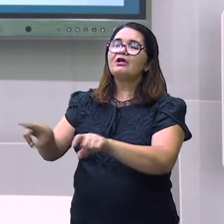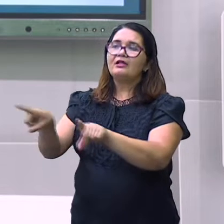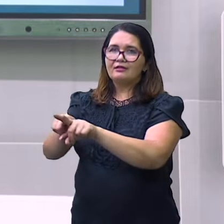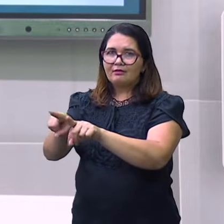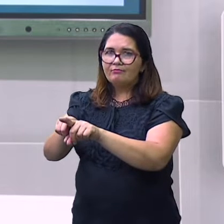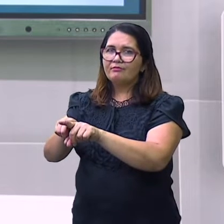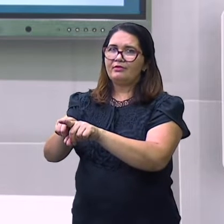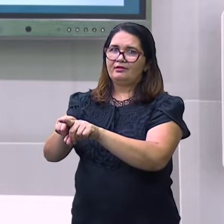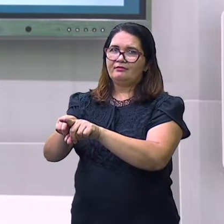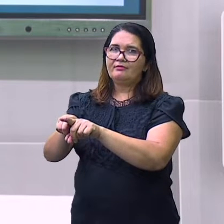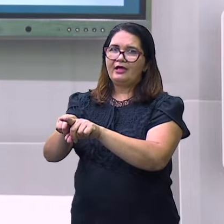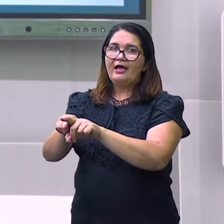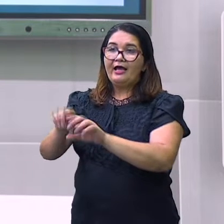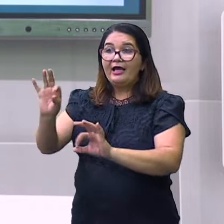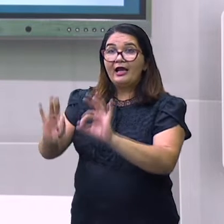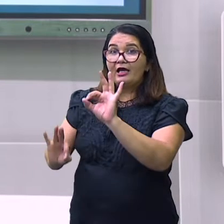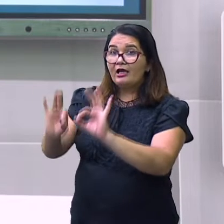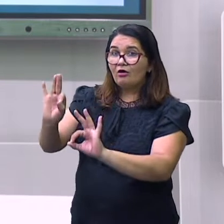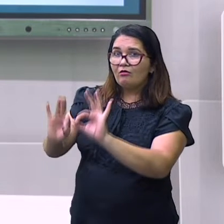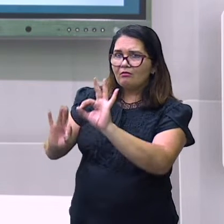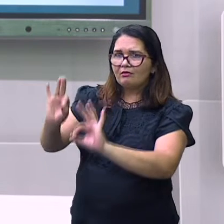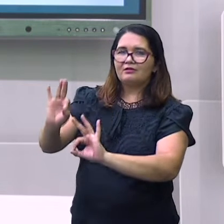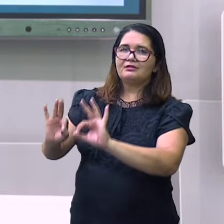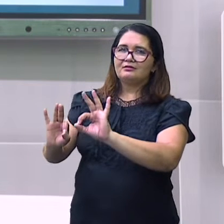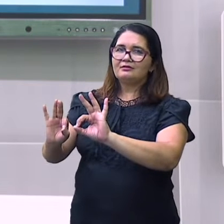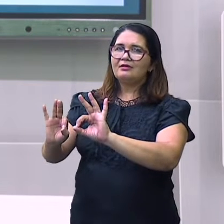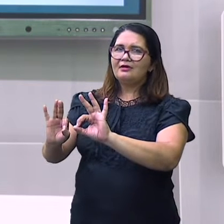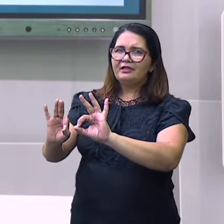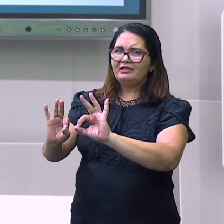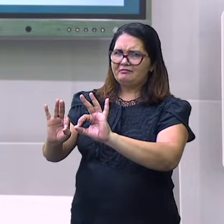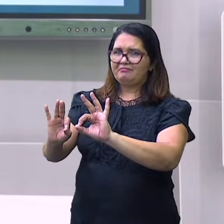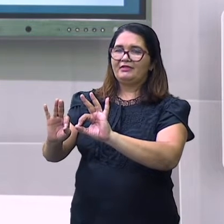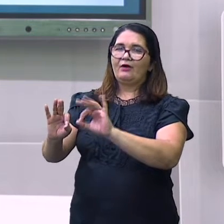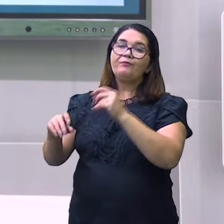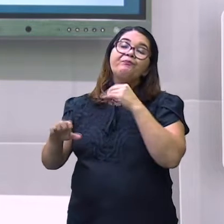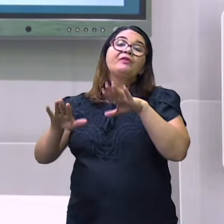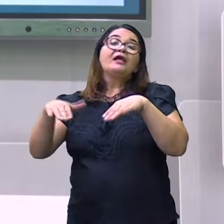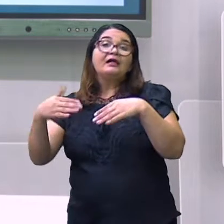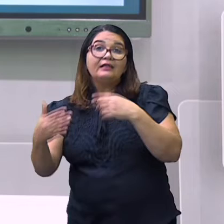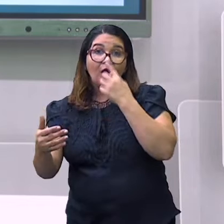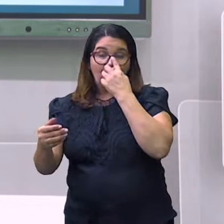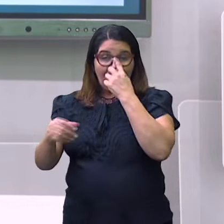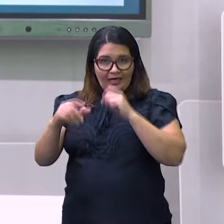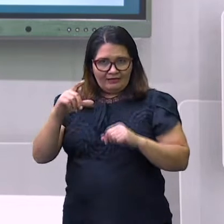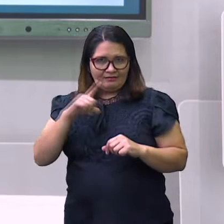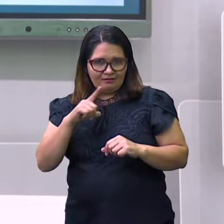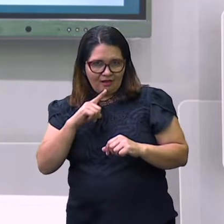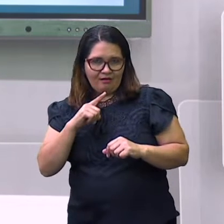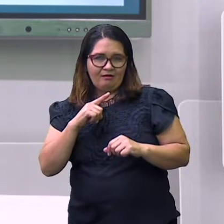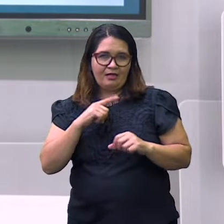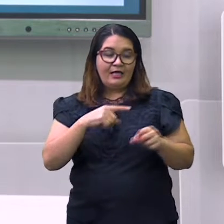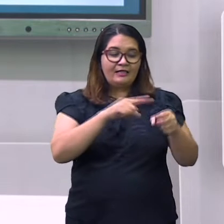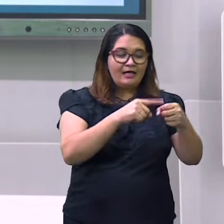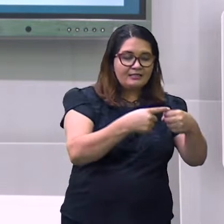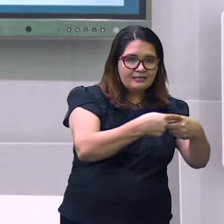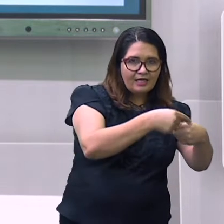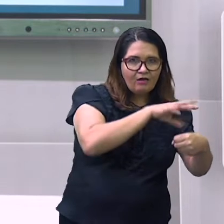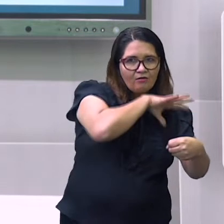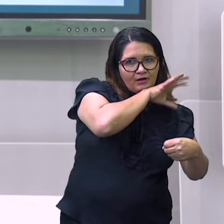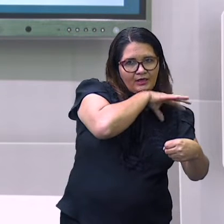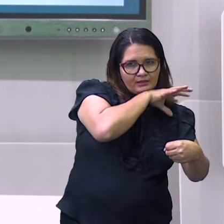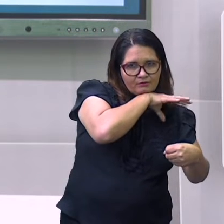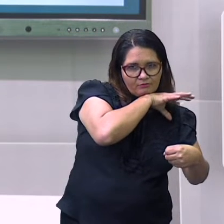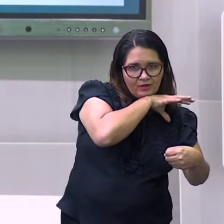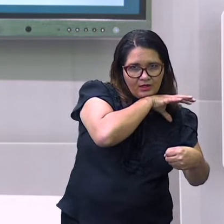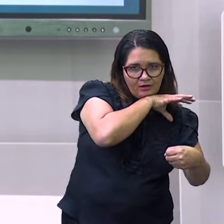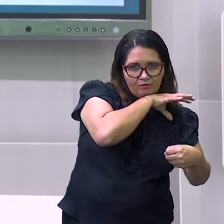De um sistema tão que a gente acha que não é tão estruturado, não é tão inteligente, né? Mas pois